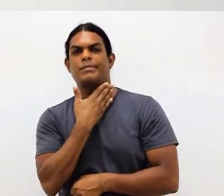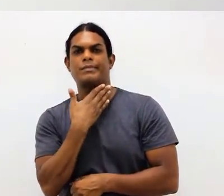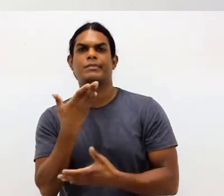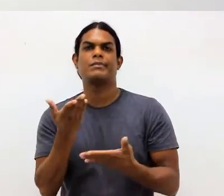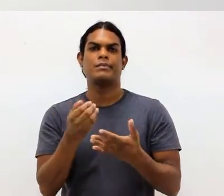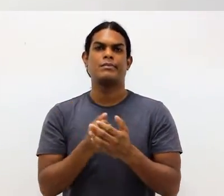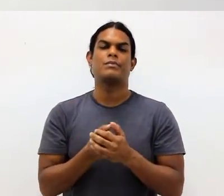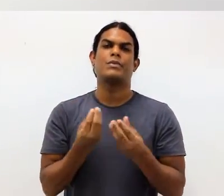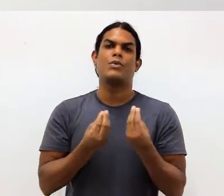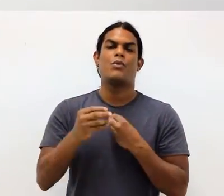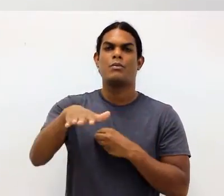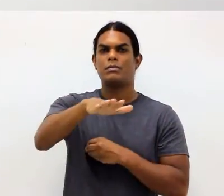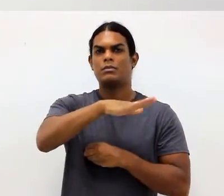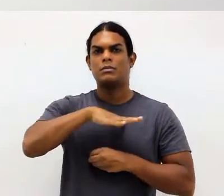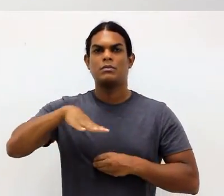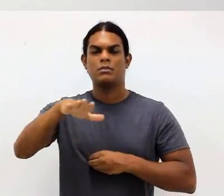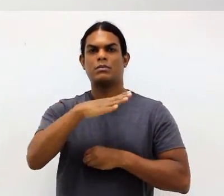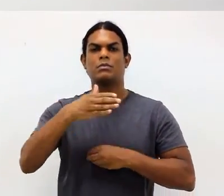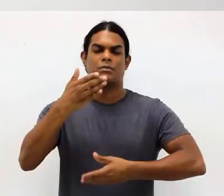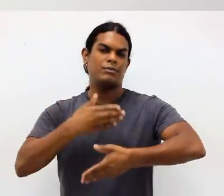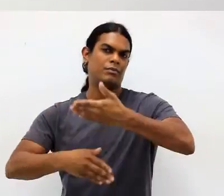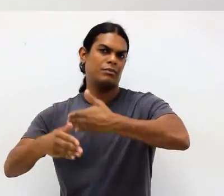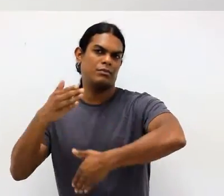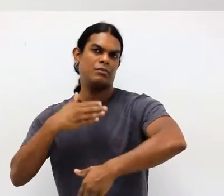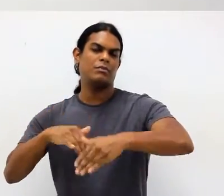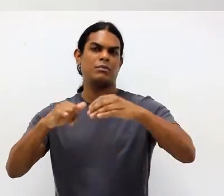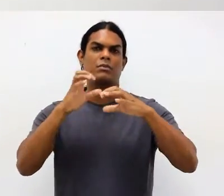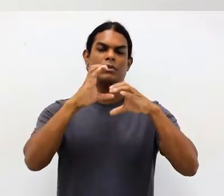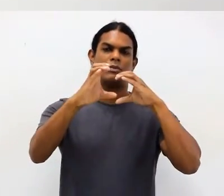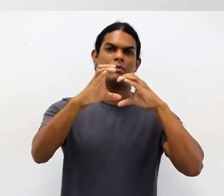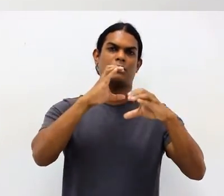como um espaço de interação e de colaboração e com certeza